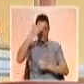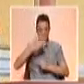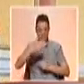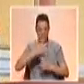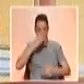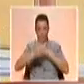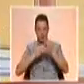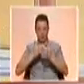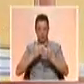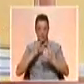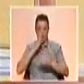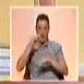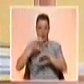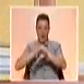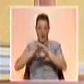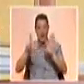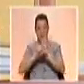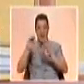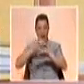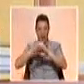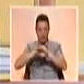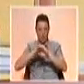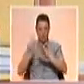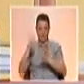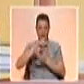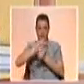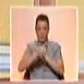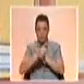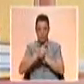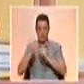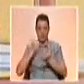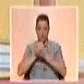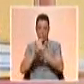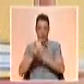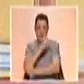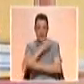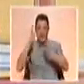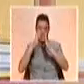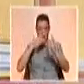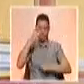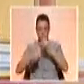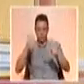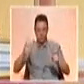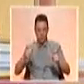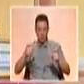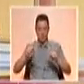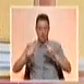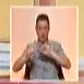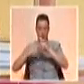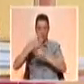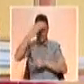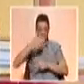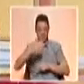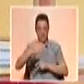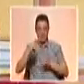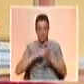ainda da lei do álcool e que mudanças é que ela vai trazer. O apoio domiciliário é outro dos assuntos que vamos tratar ao longo da semana.